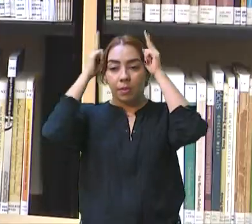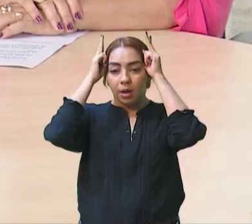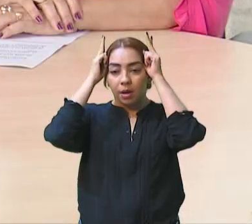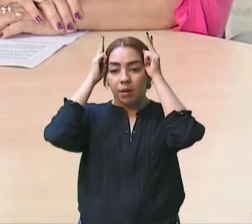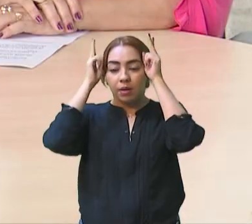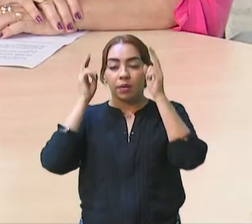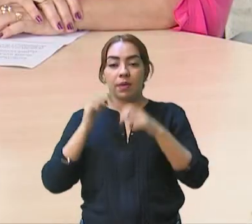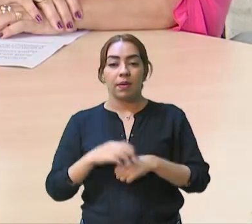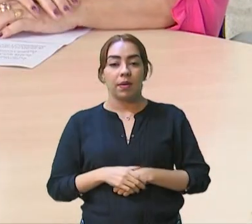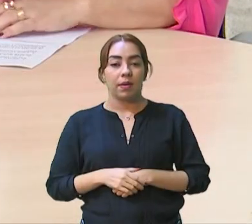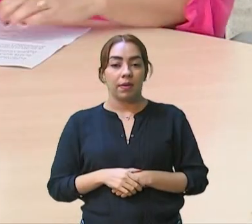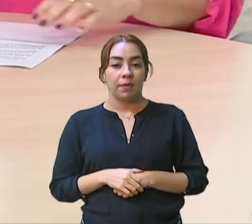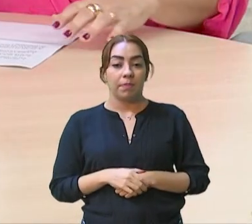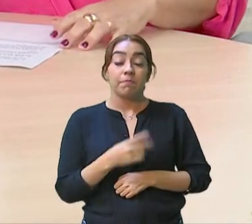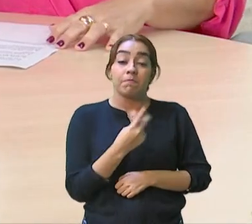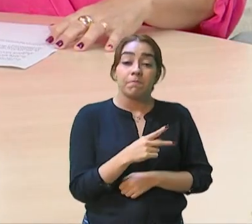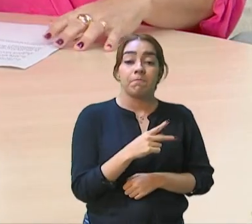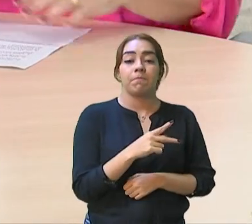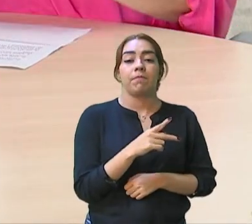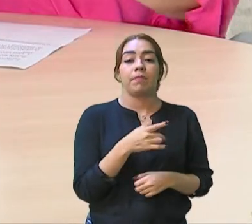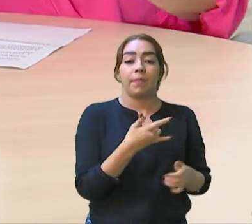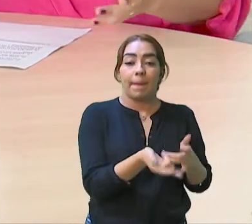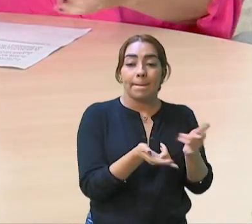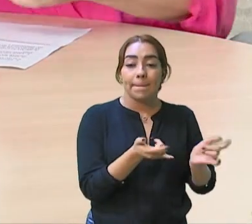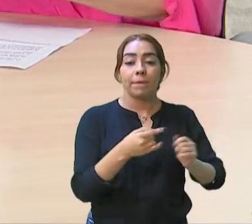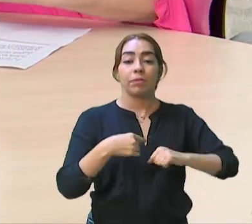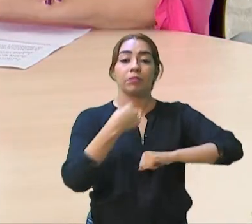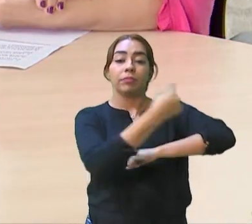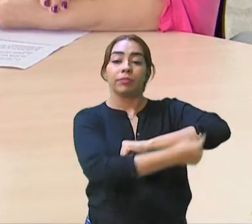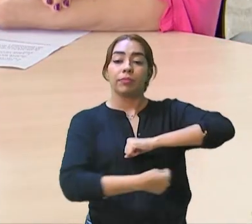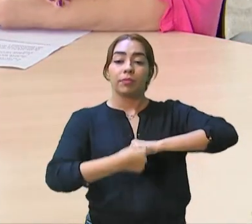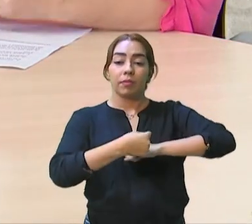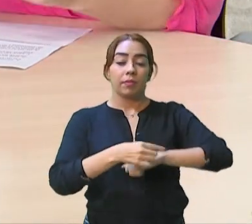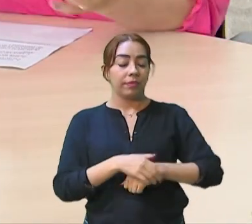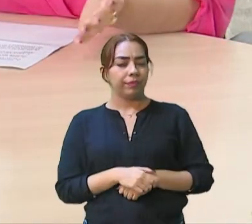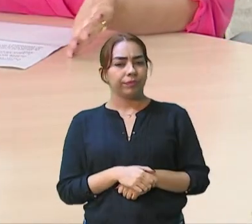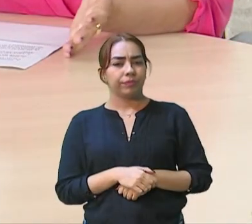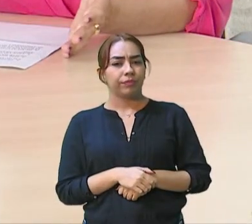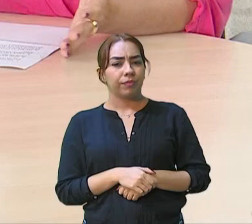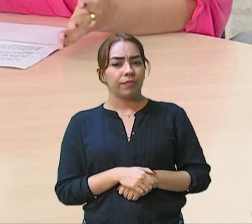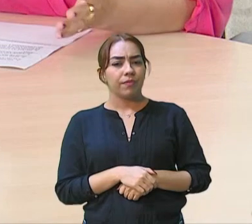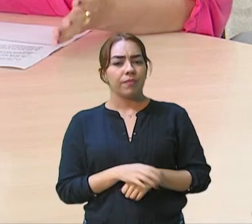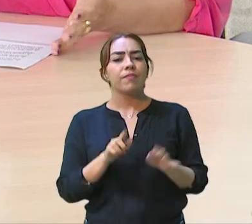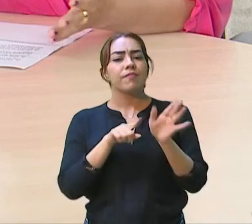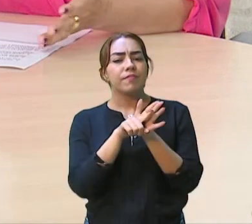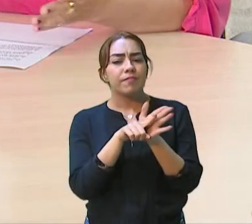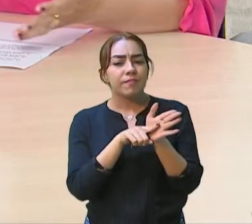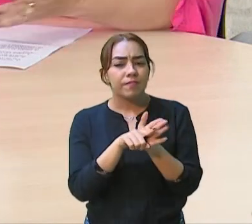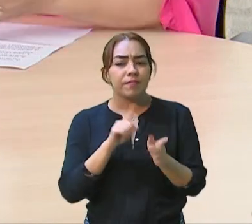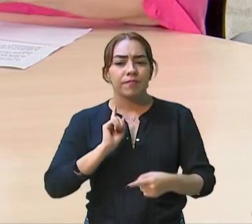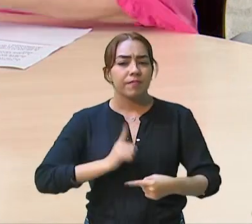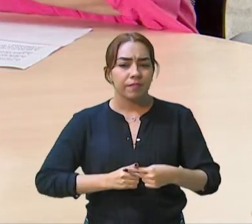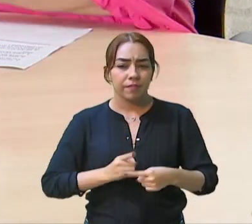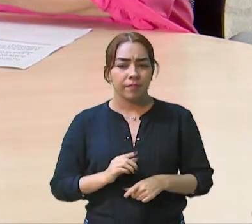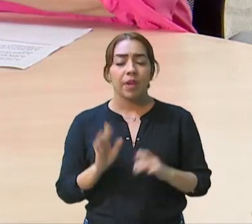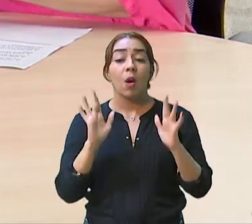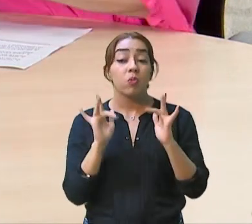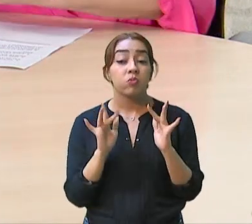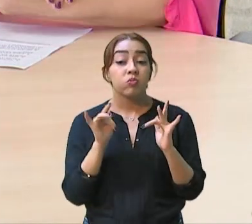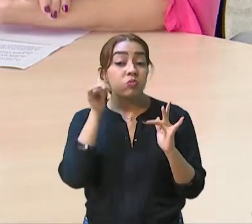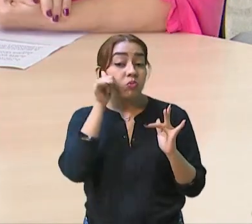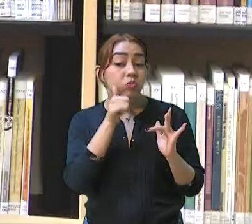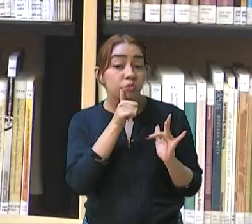né? E por que você decidiu pesquisar sobre esse fato, né? A morte da namorada do